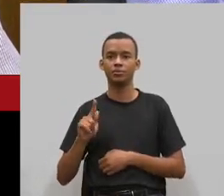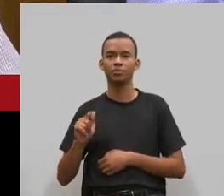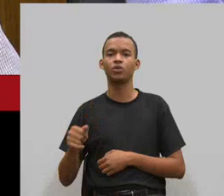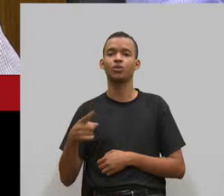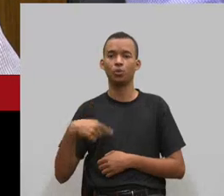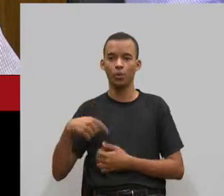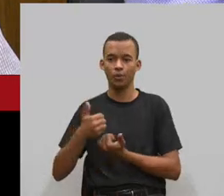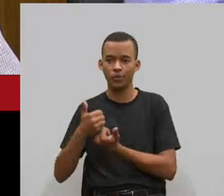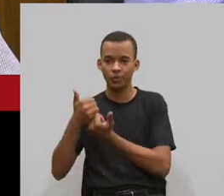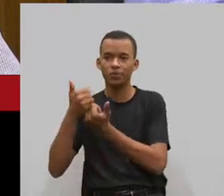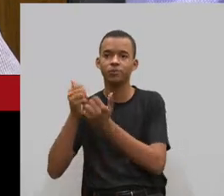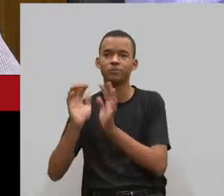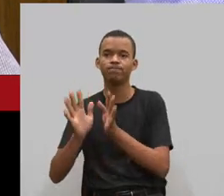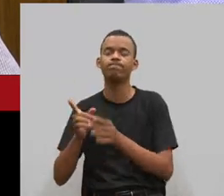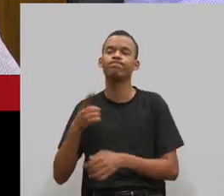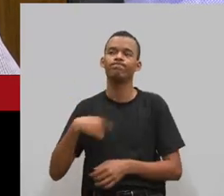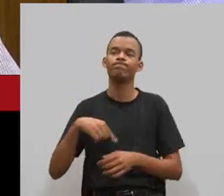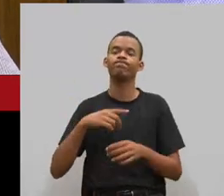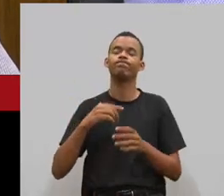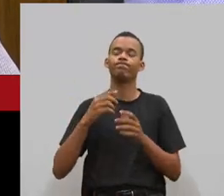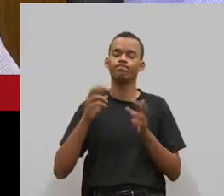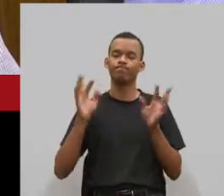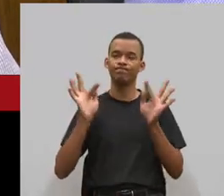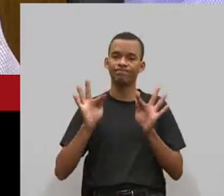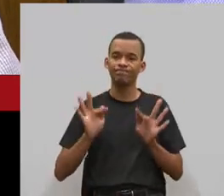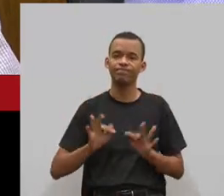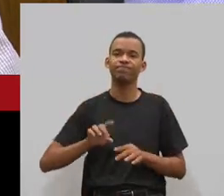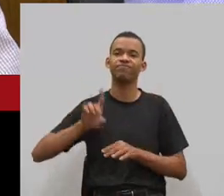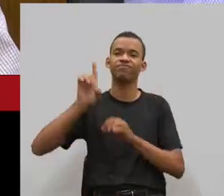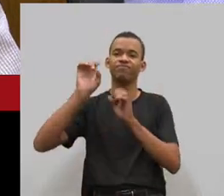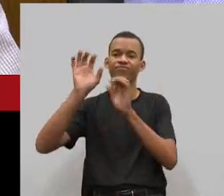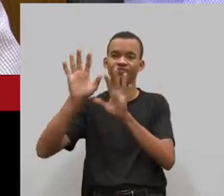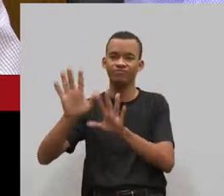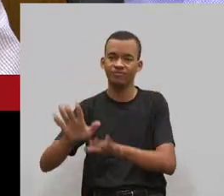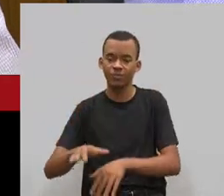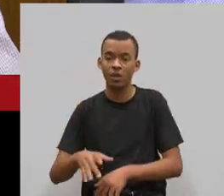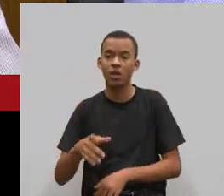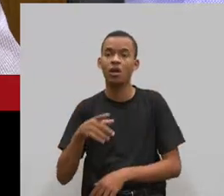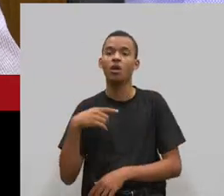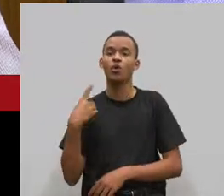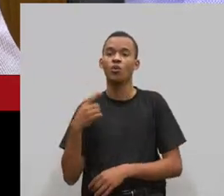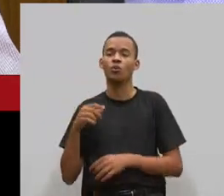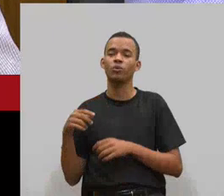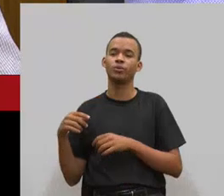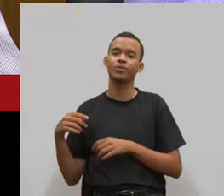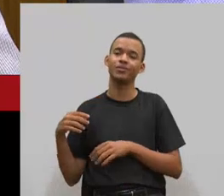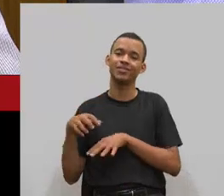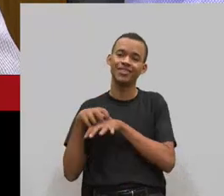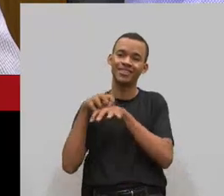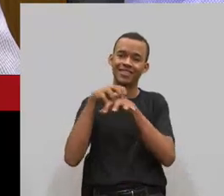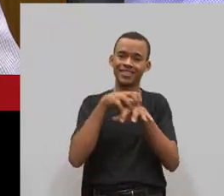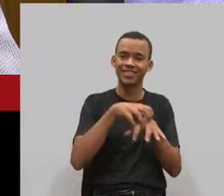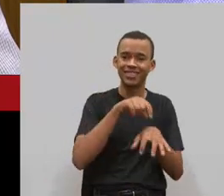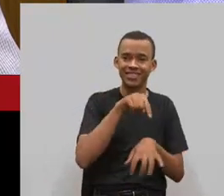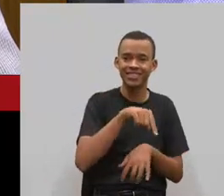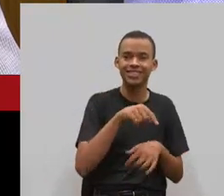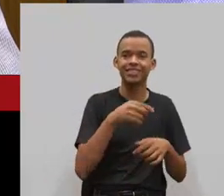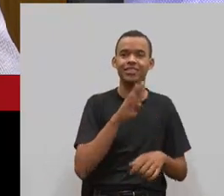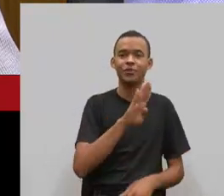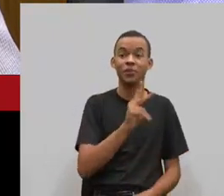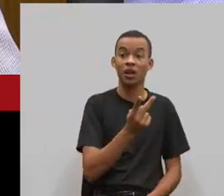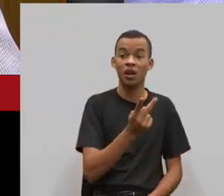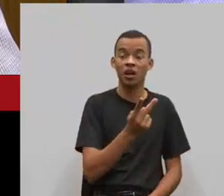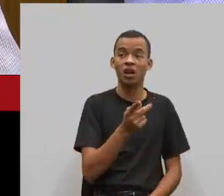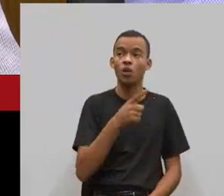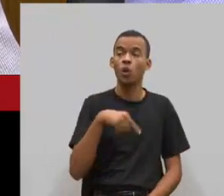a gente não esperava chegar aqui em Belo Horizonte achar um projeto tão importante desse que a gente tá